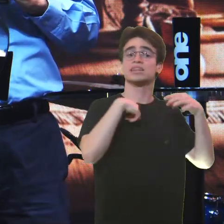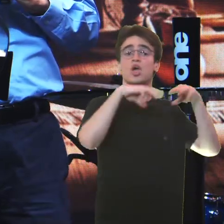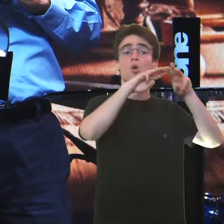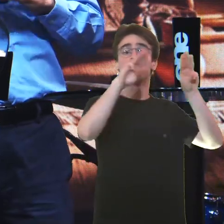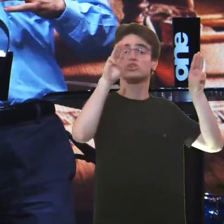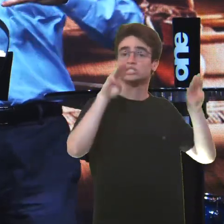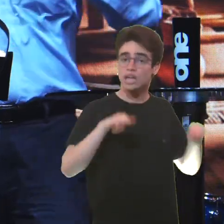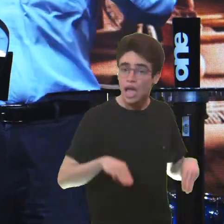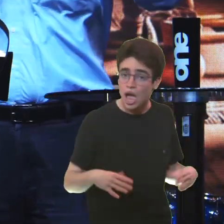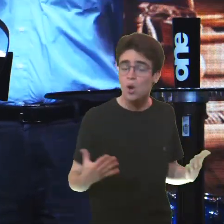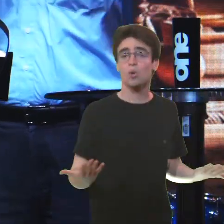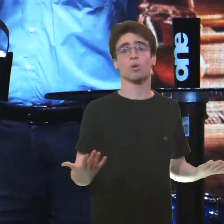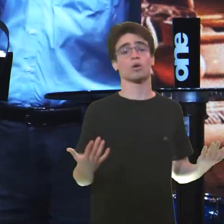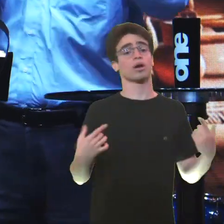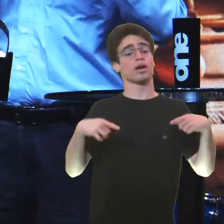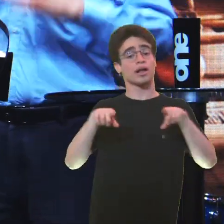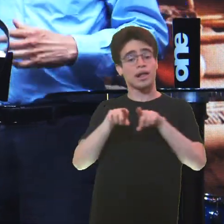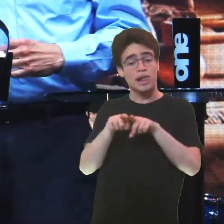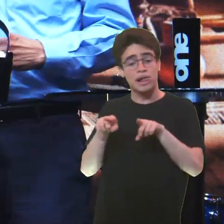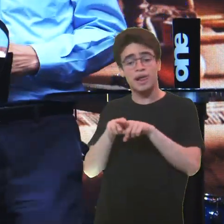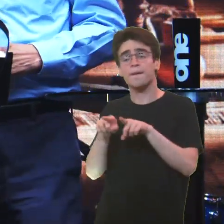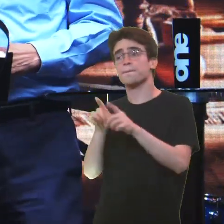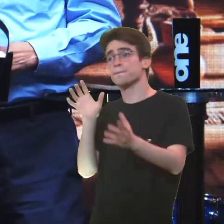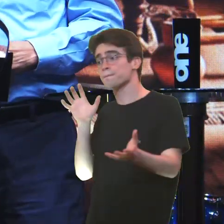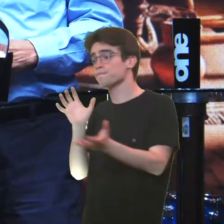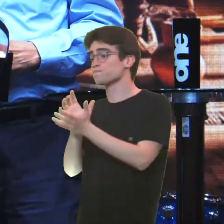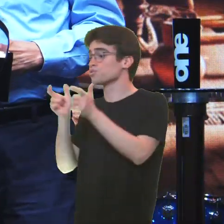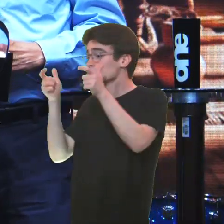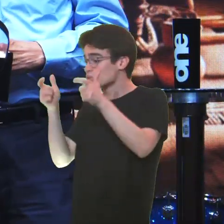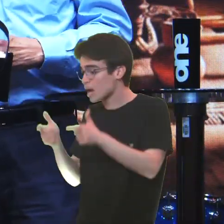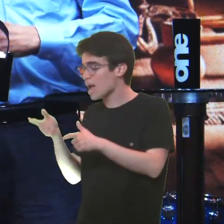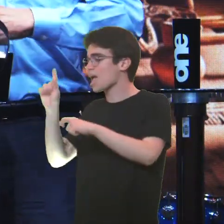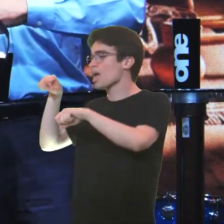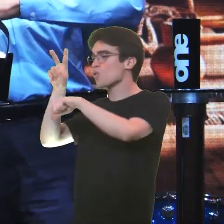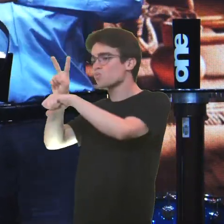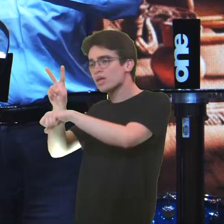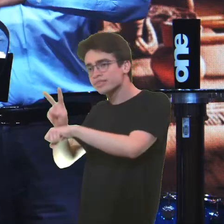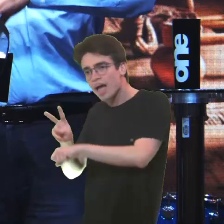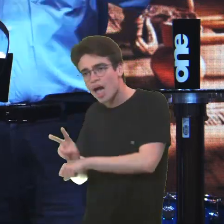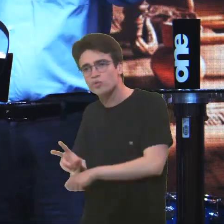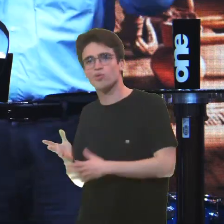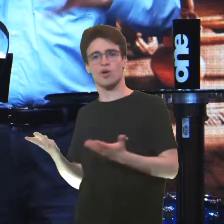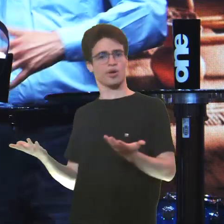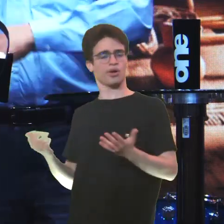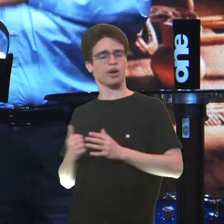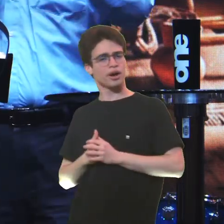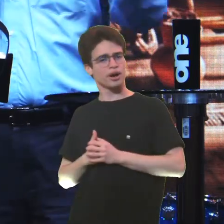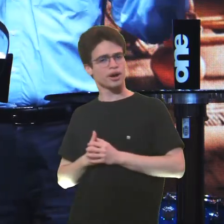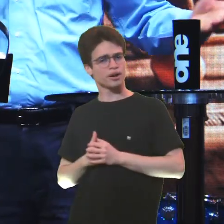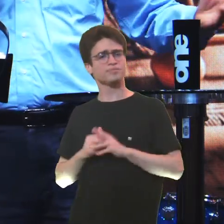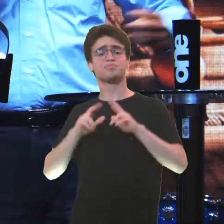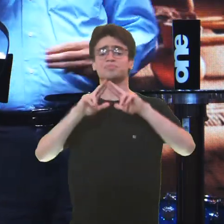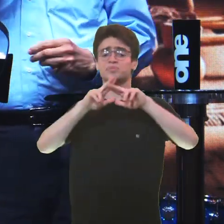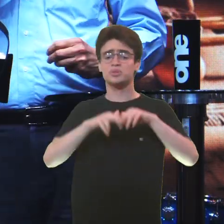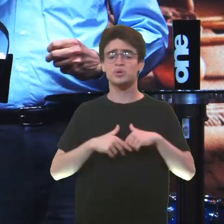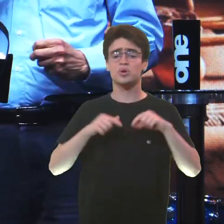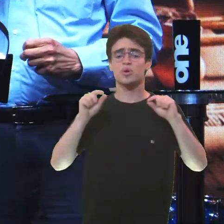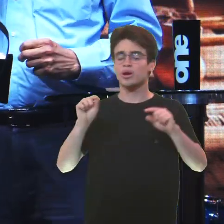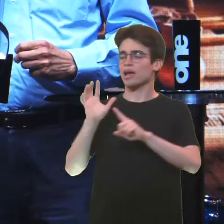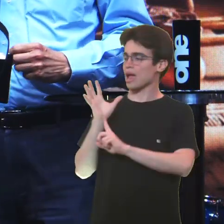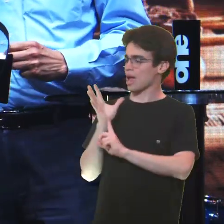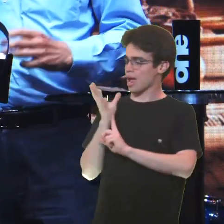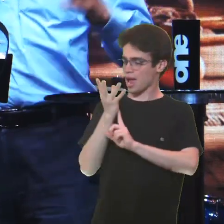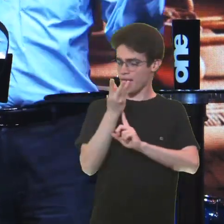os museus. Donde están los conservatorios. Onde estão os conservatórios. De manera que el arte De y la forma que a cultura arte,